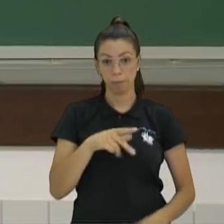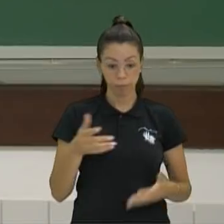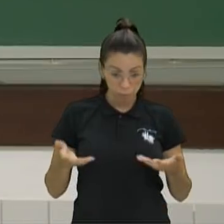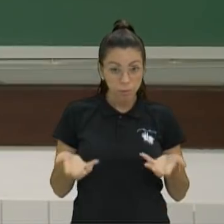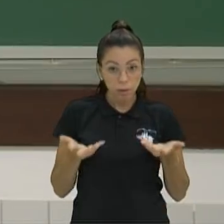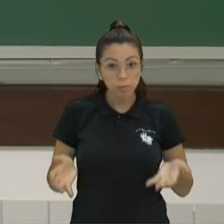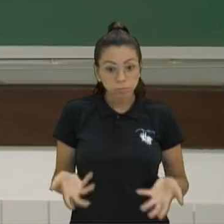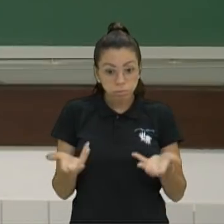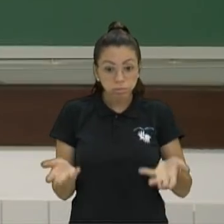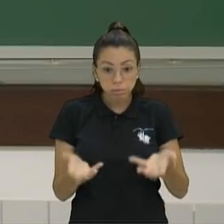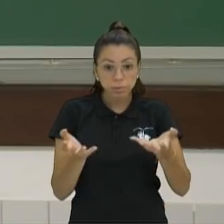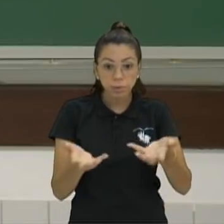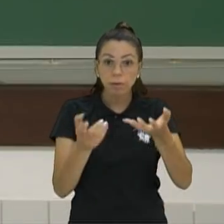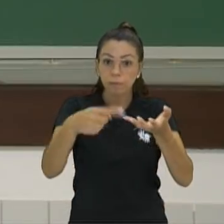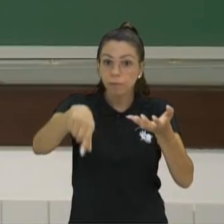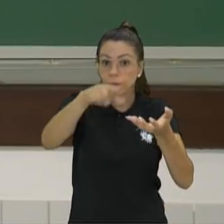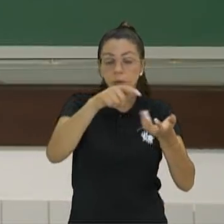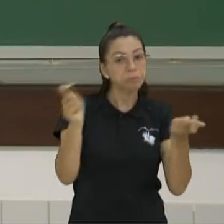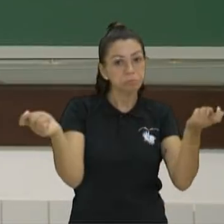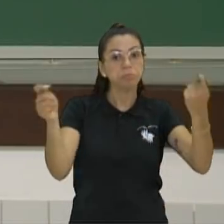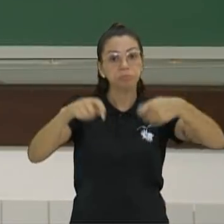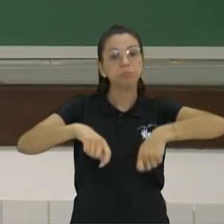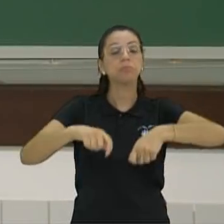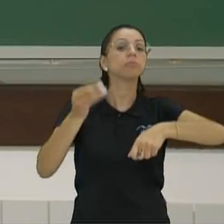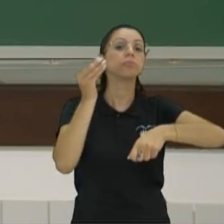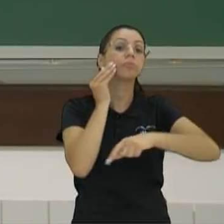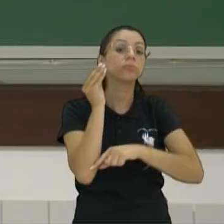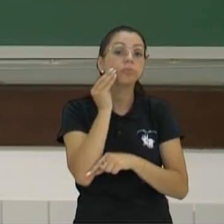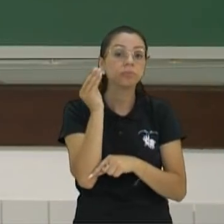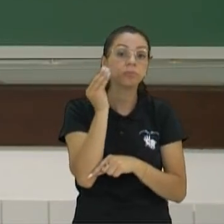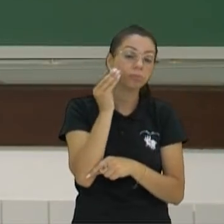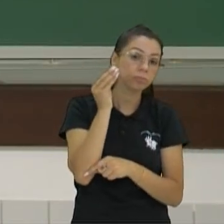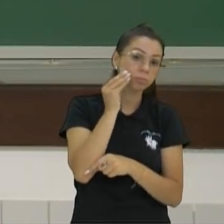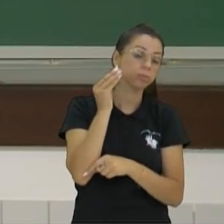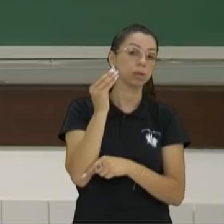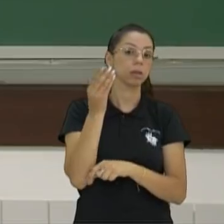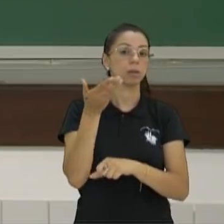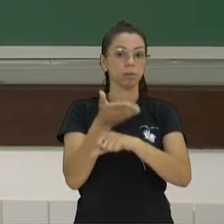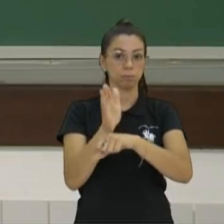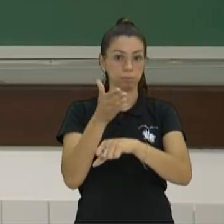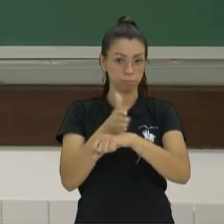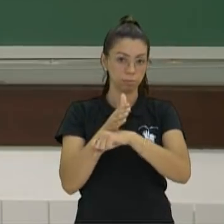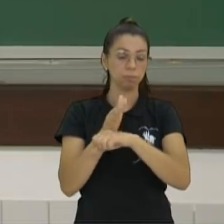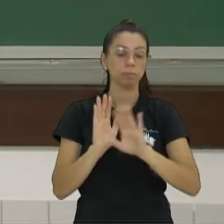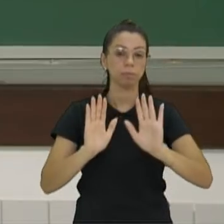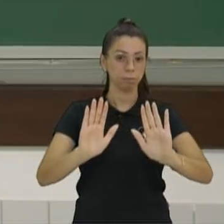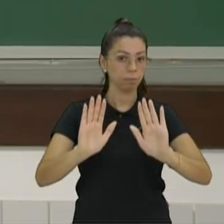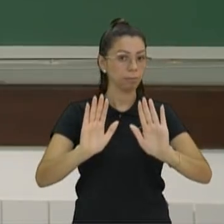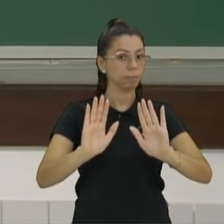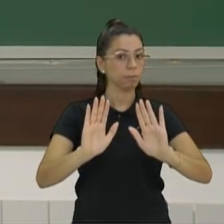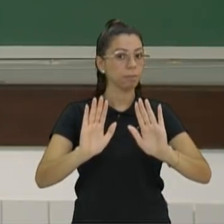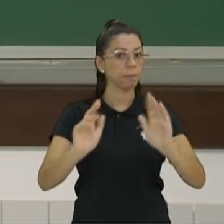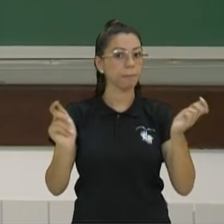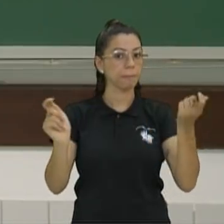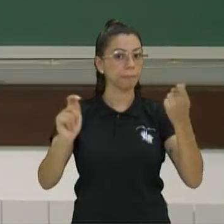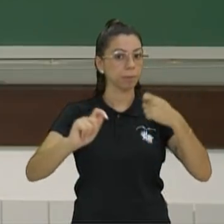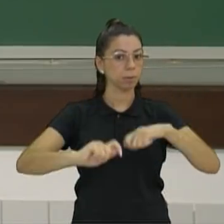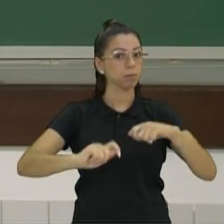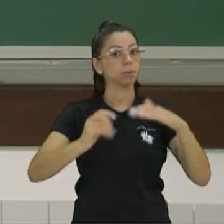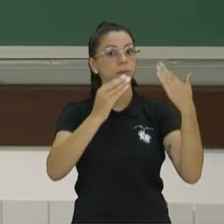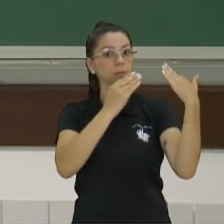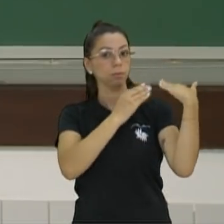incentivar vocês a, se possível, experimentar essas práticas também, tá? Mas sem